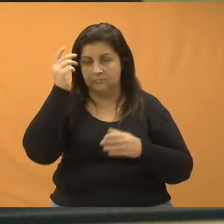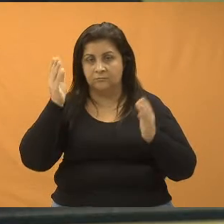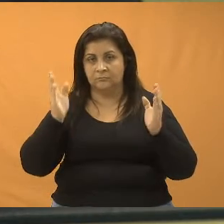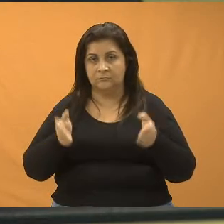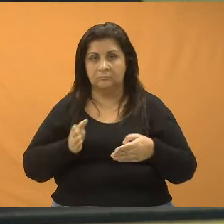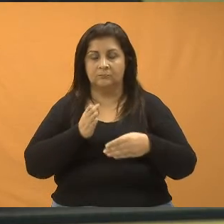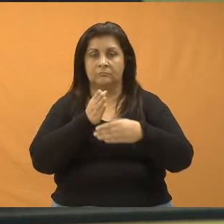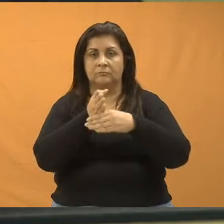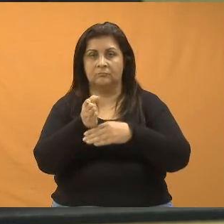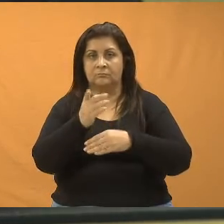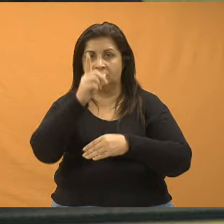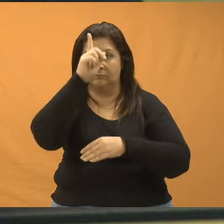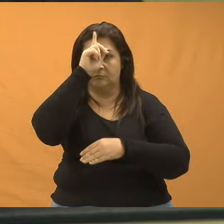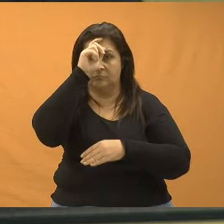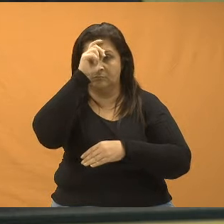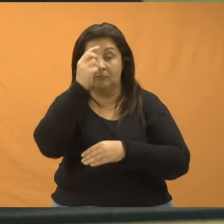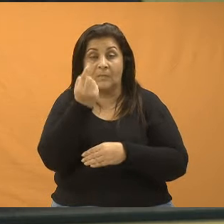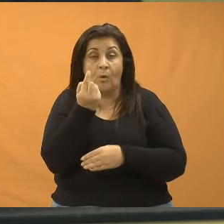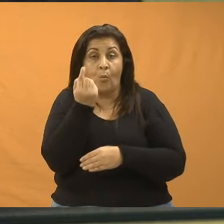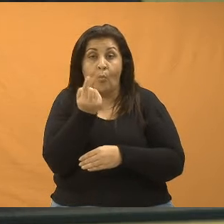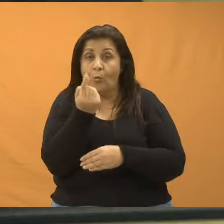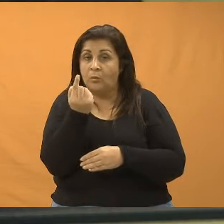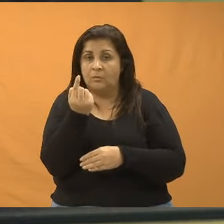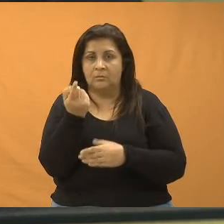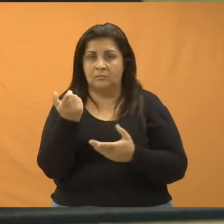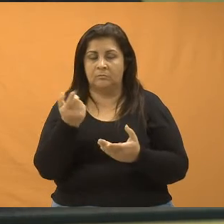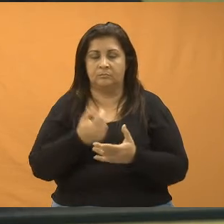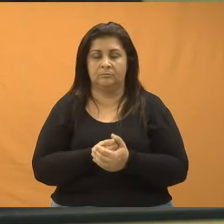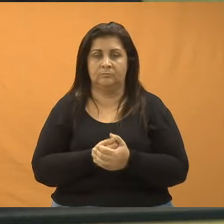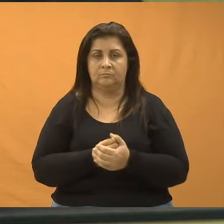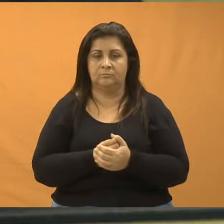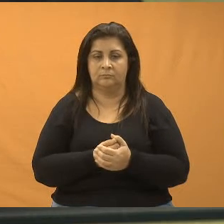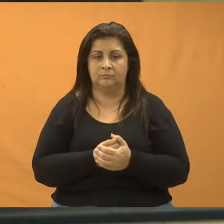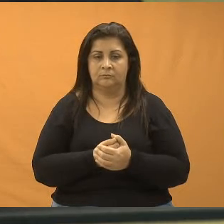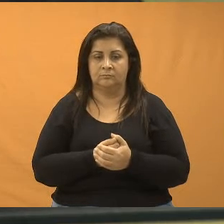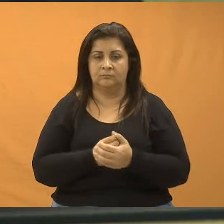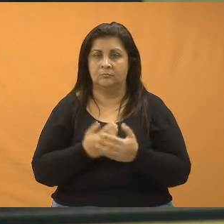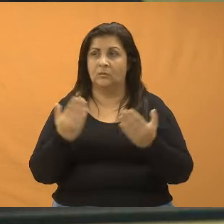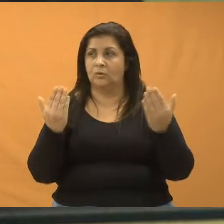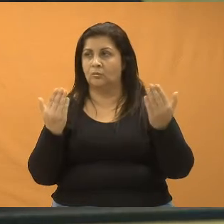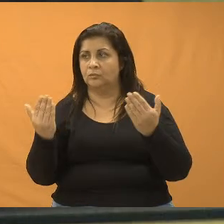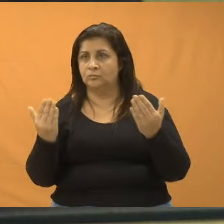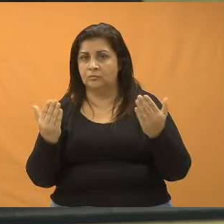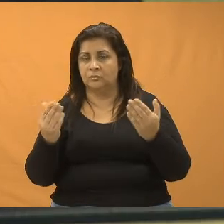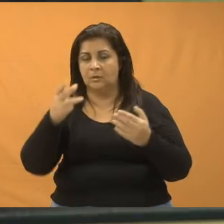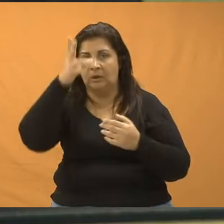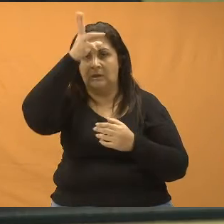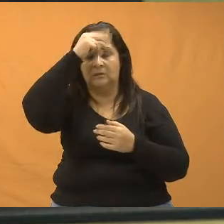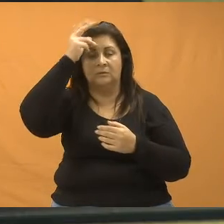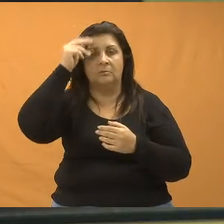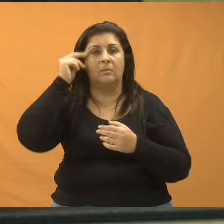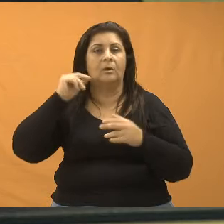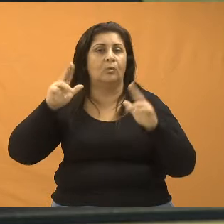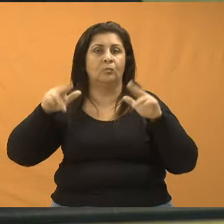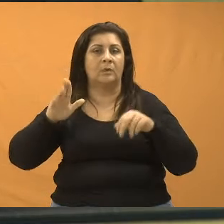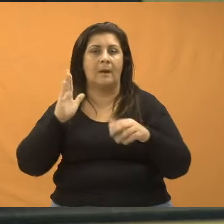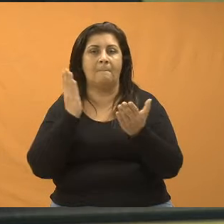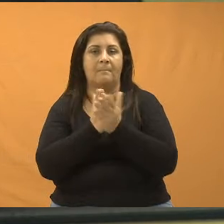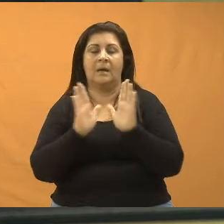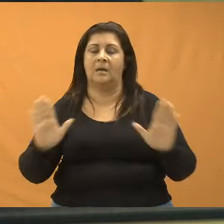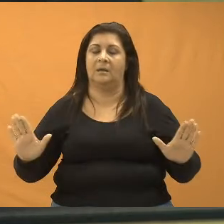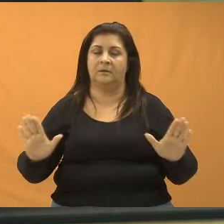Casa como seu único hospital público, nenhum desses lados, o município não termina a intervenção sem que